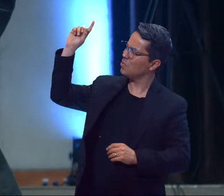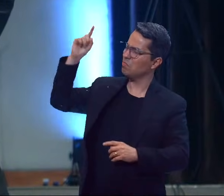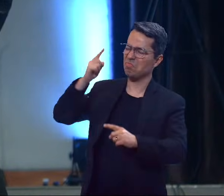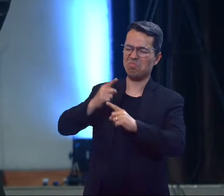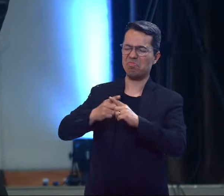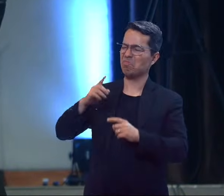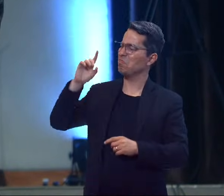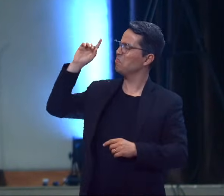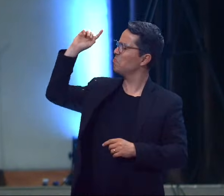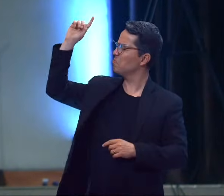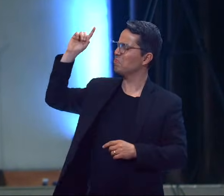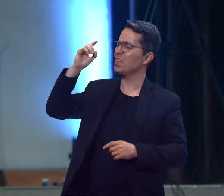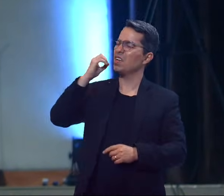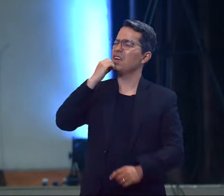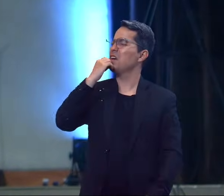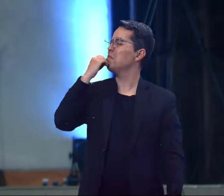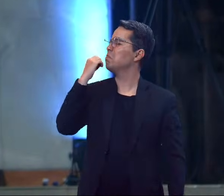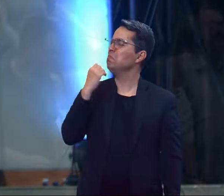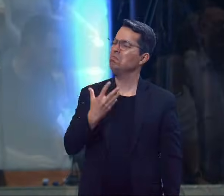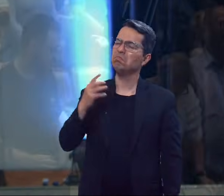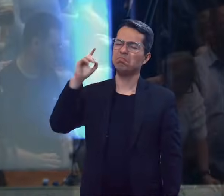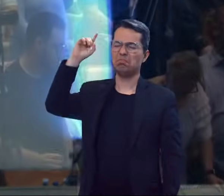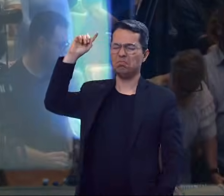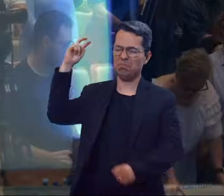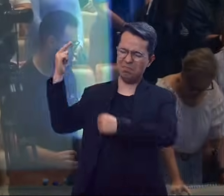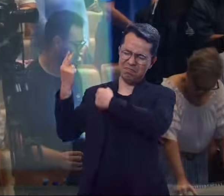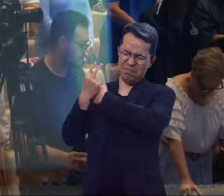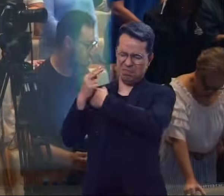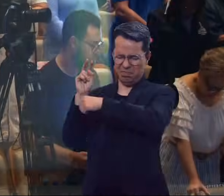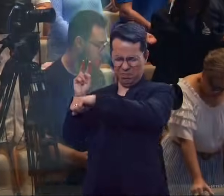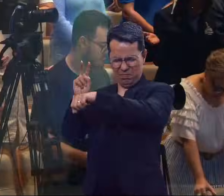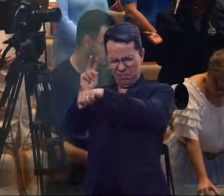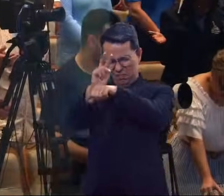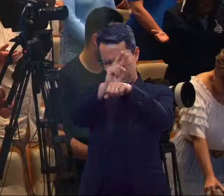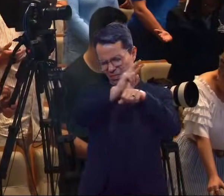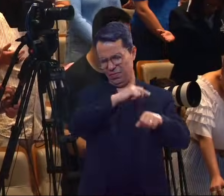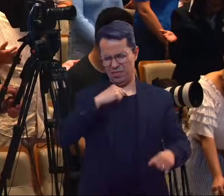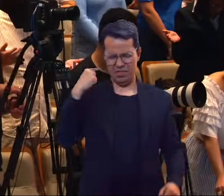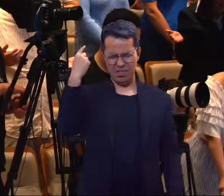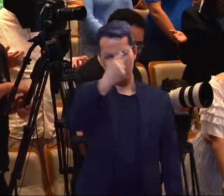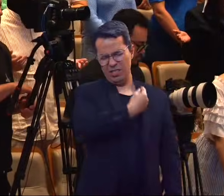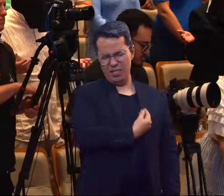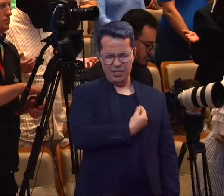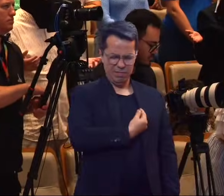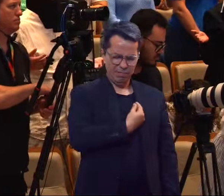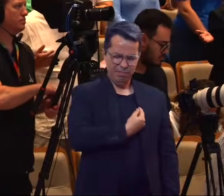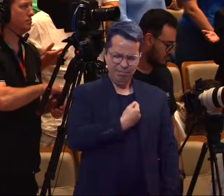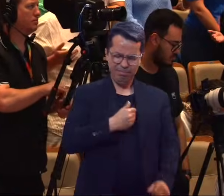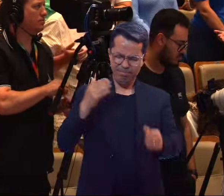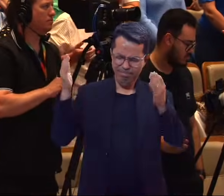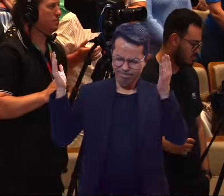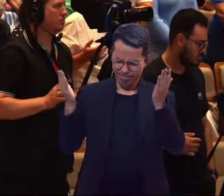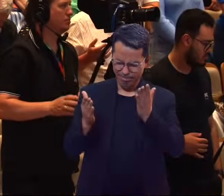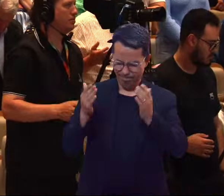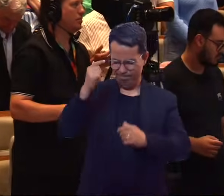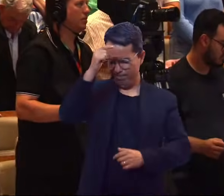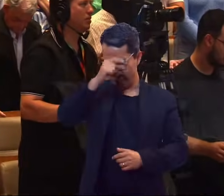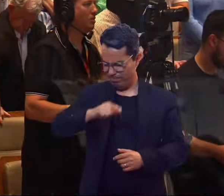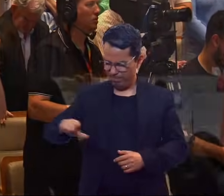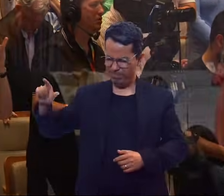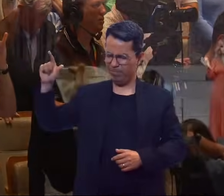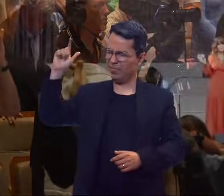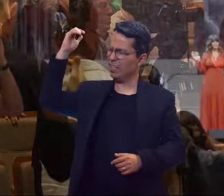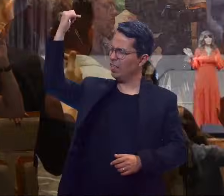porque o Senhor é bom e tem nos visitado com graça e poder. Hoje, mais uma vez, fala